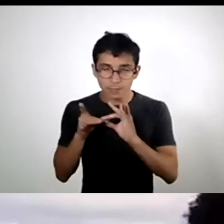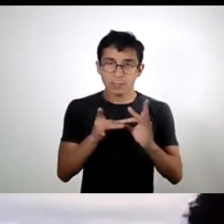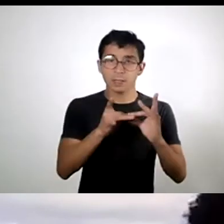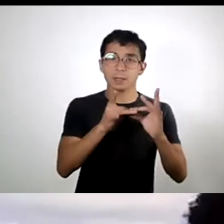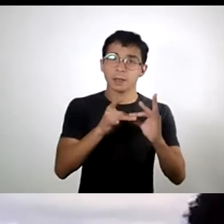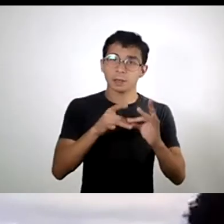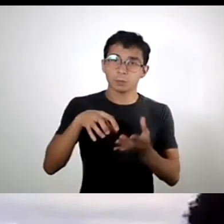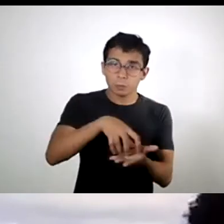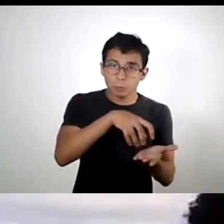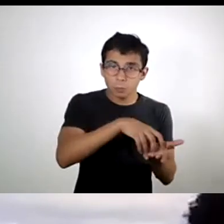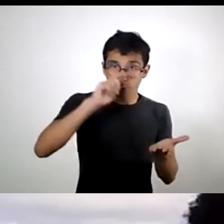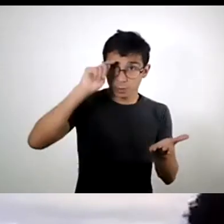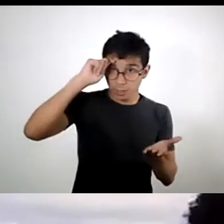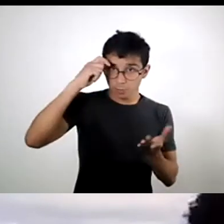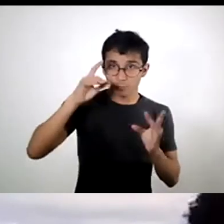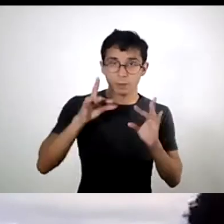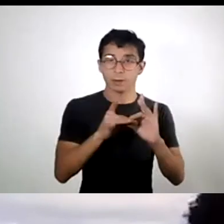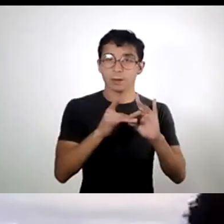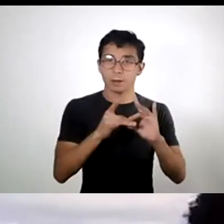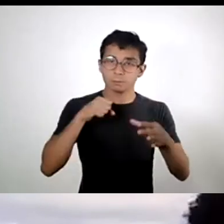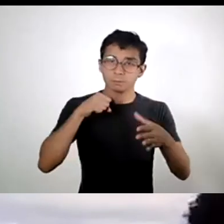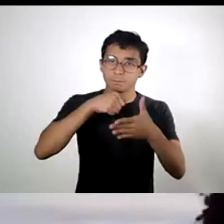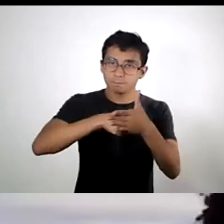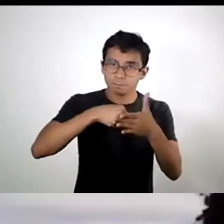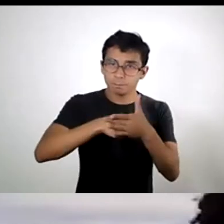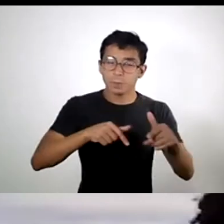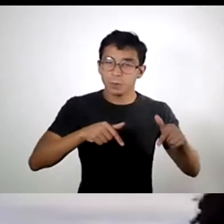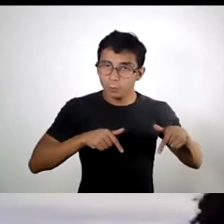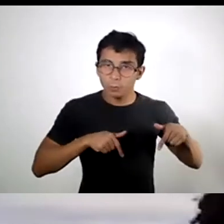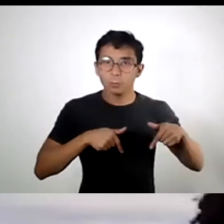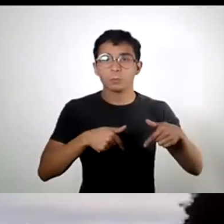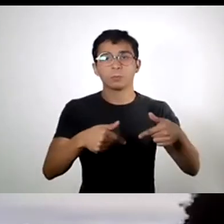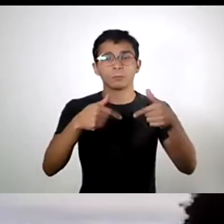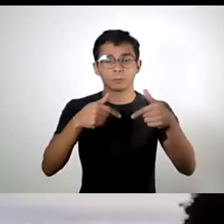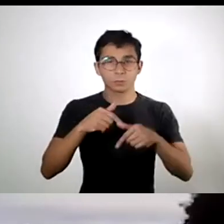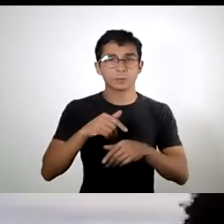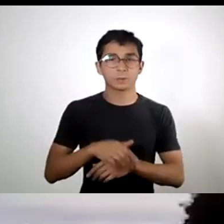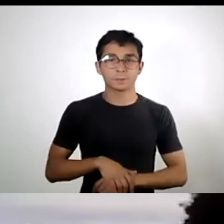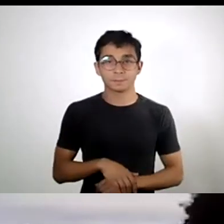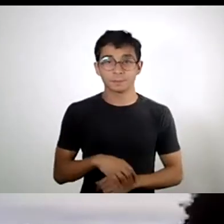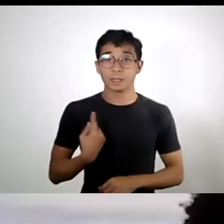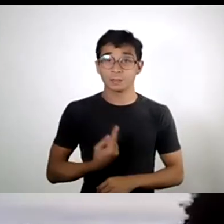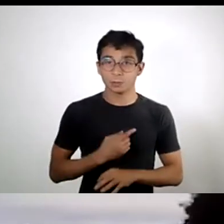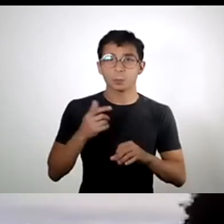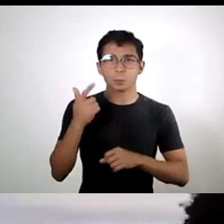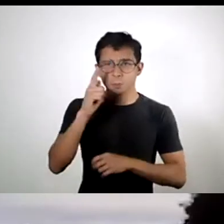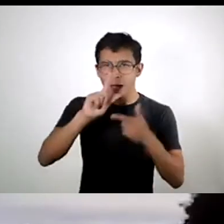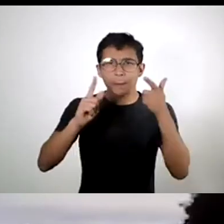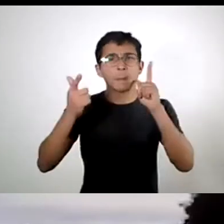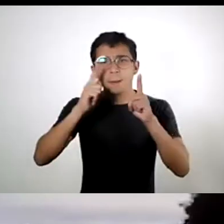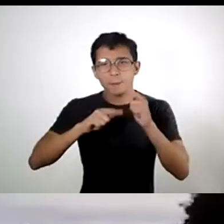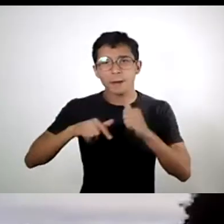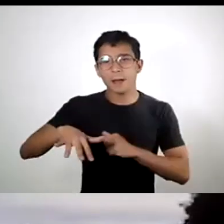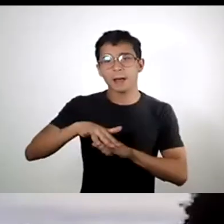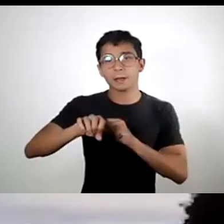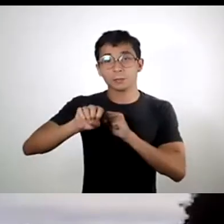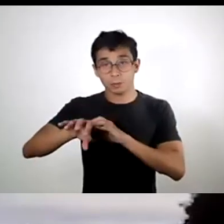colocar aquilo que nós conseguimos enquanto ações afirmativas na área da educação,